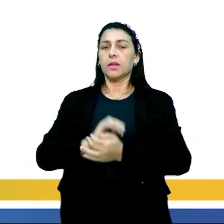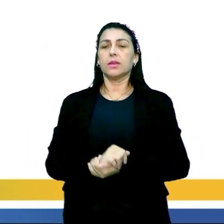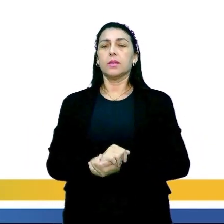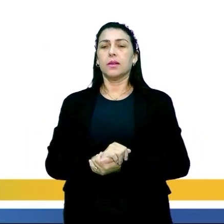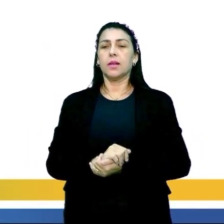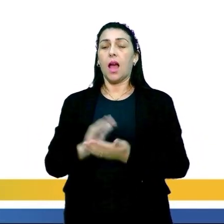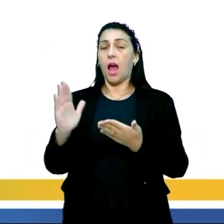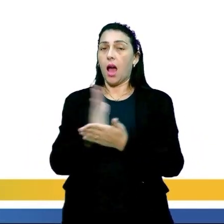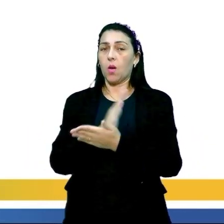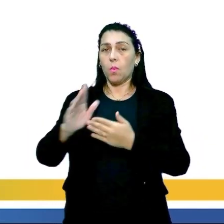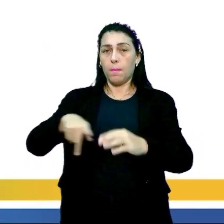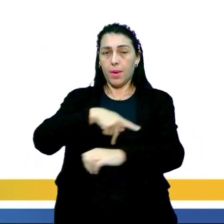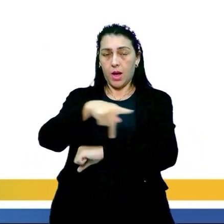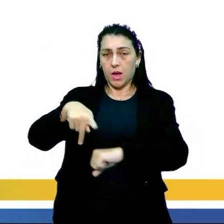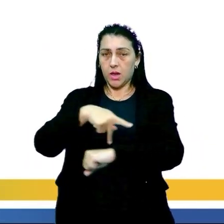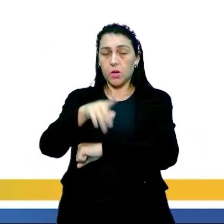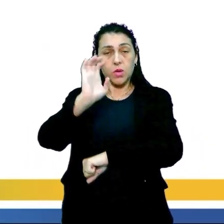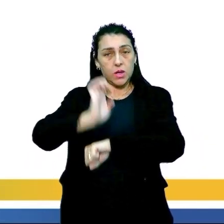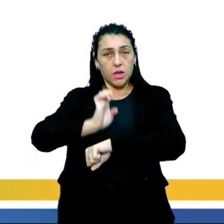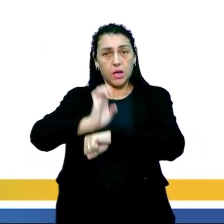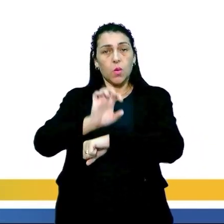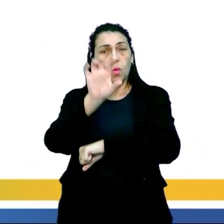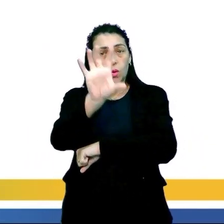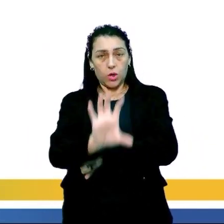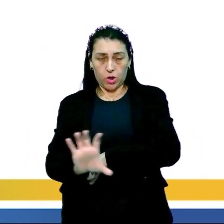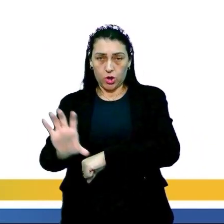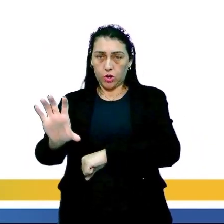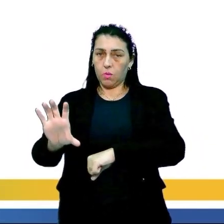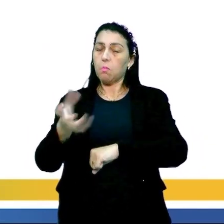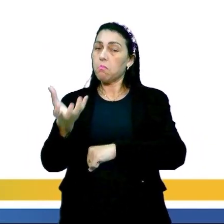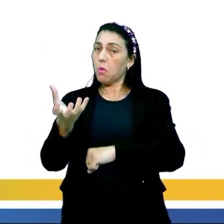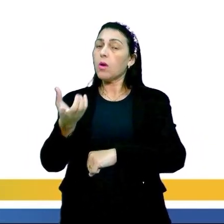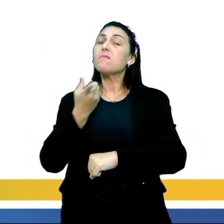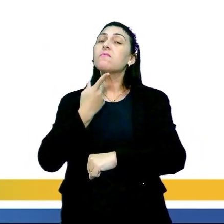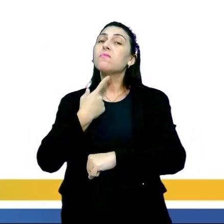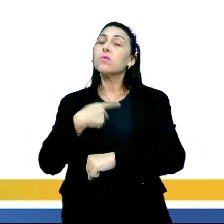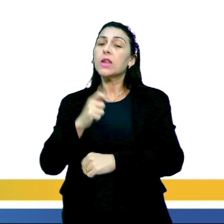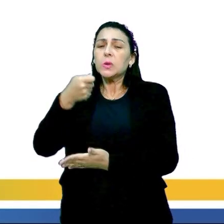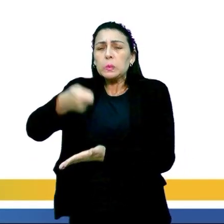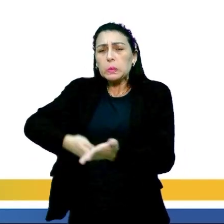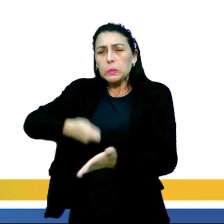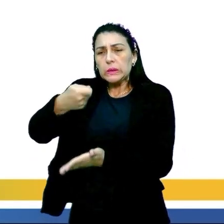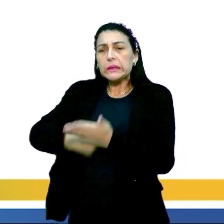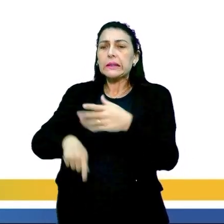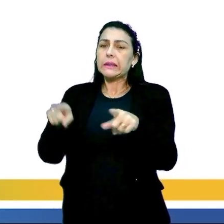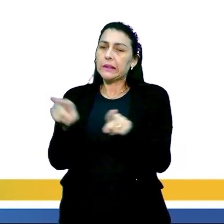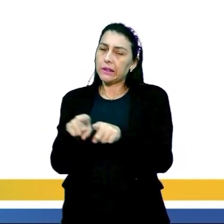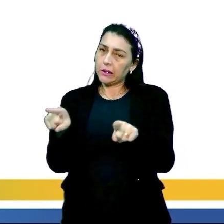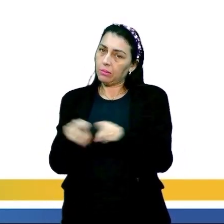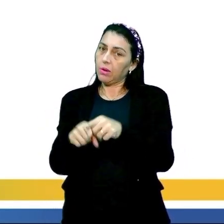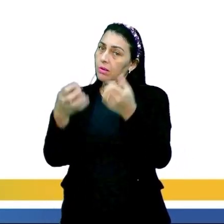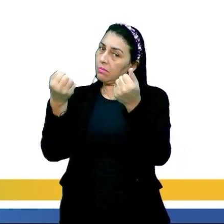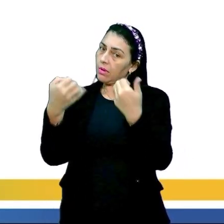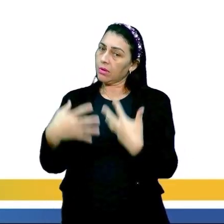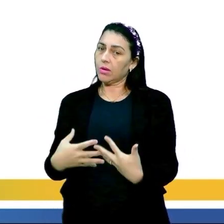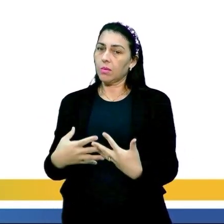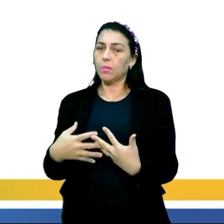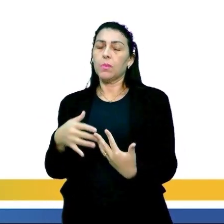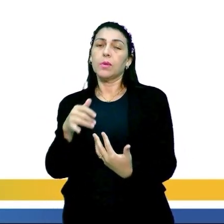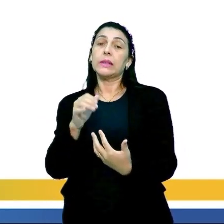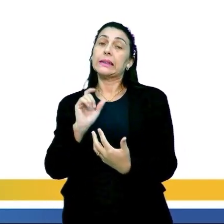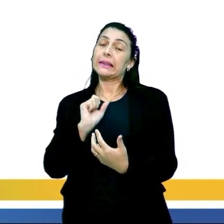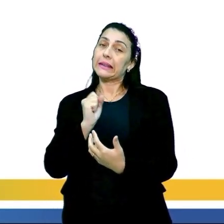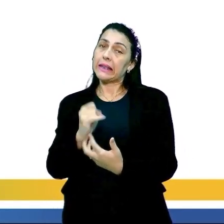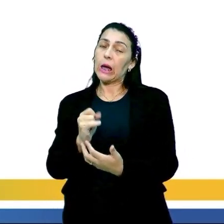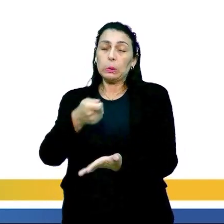né, para algum país ou estado ou região por livre e espontânea vontade. Já as forçadas, isso também é autoexplicativo, né? Quando